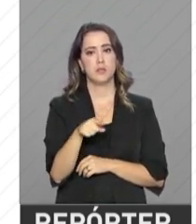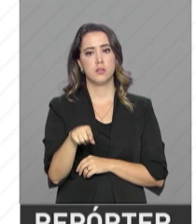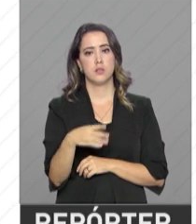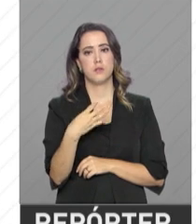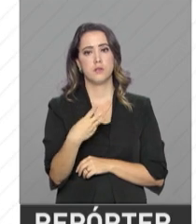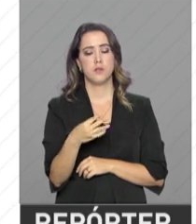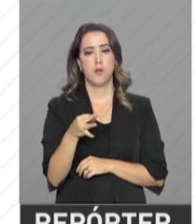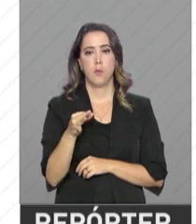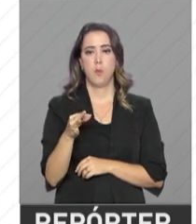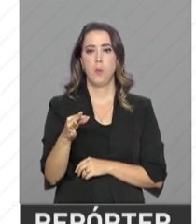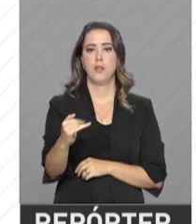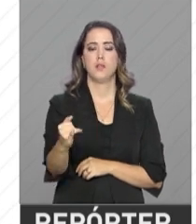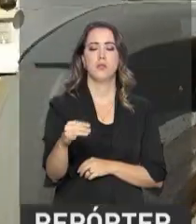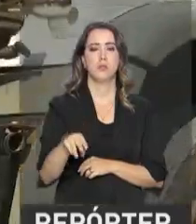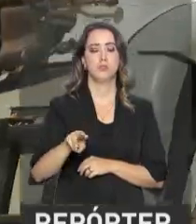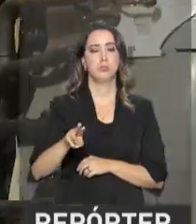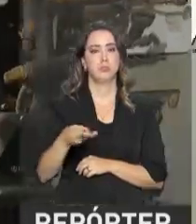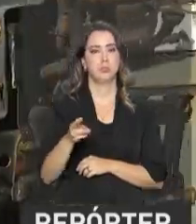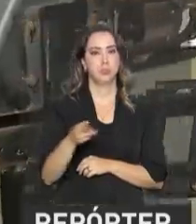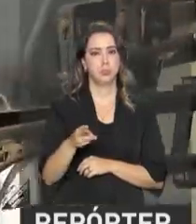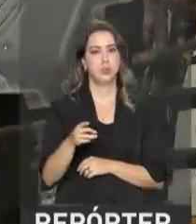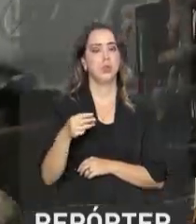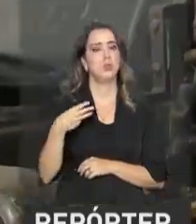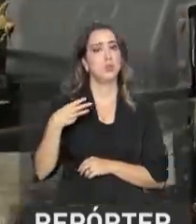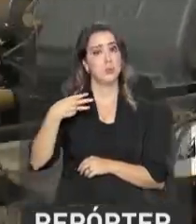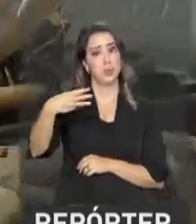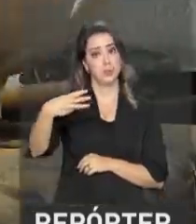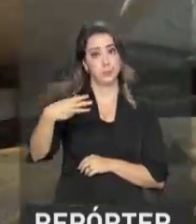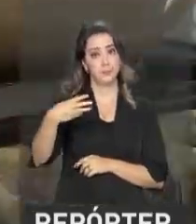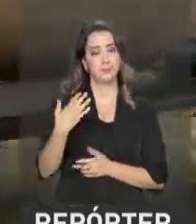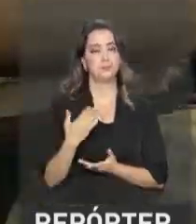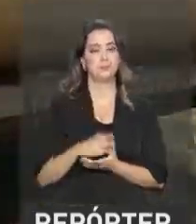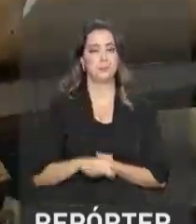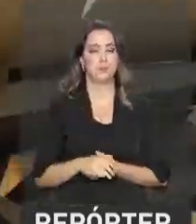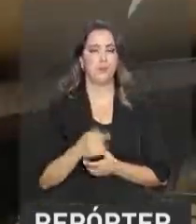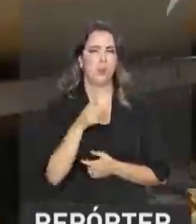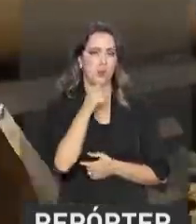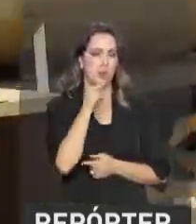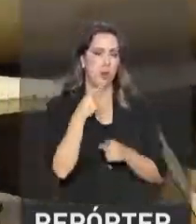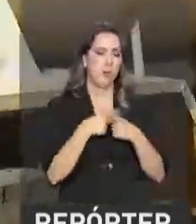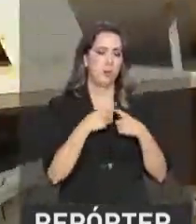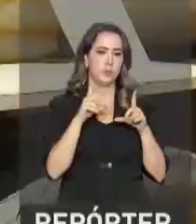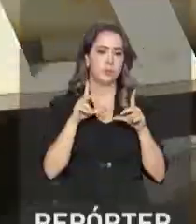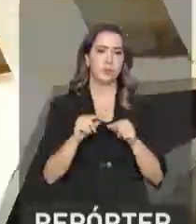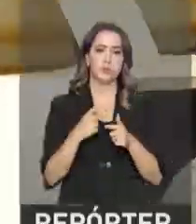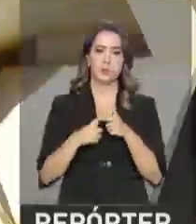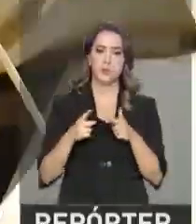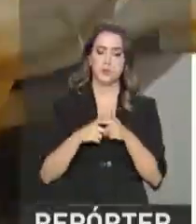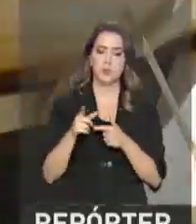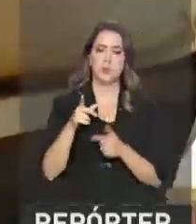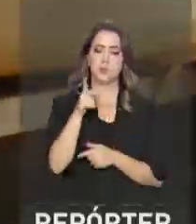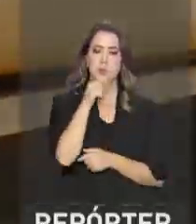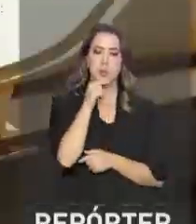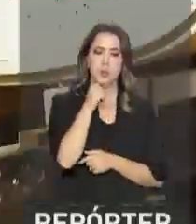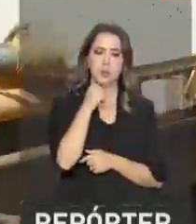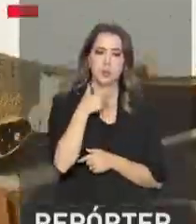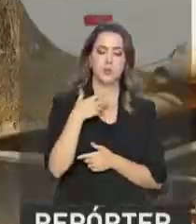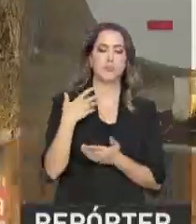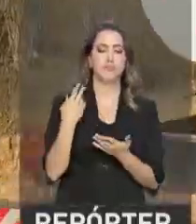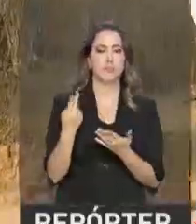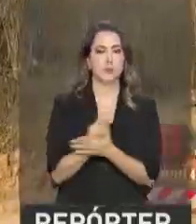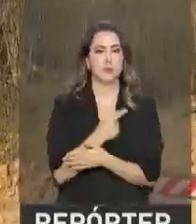de metros cúbicos de água segundo o ibge a redução ocorreu por conta da crise hídrica que passou o país